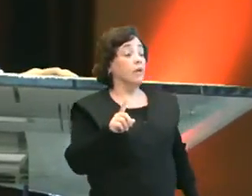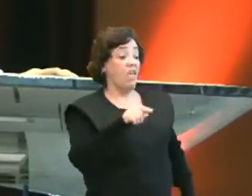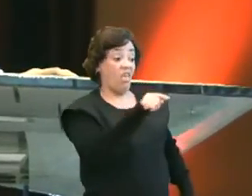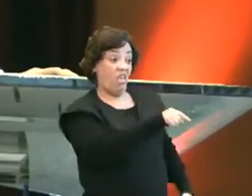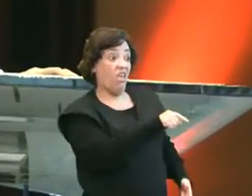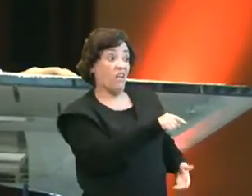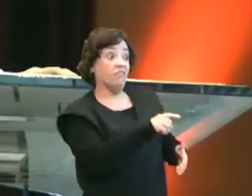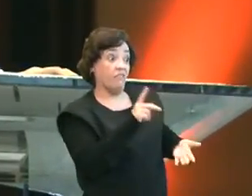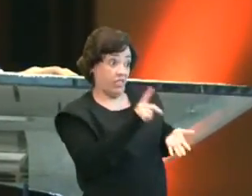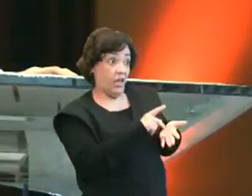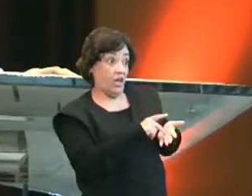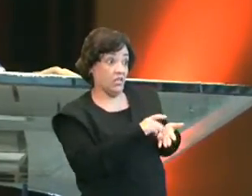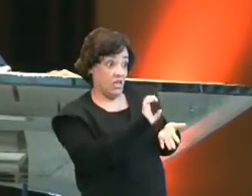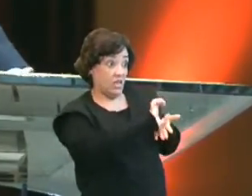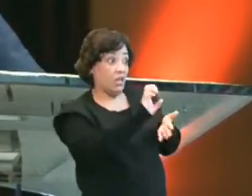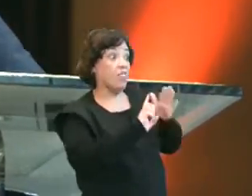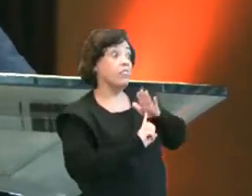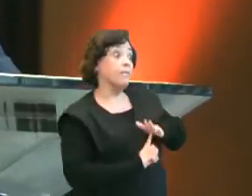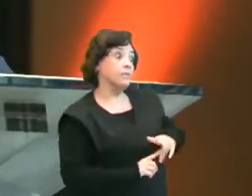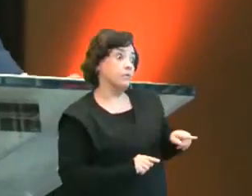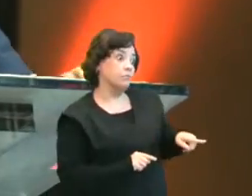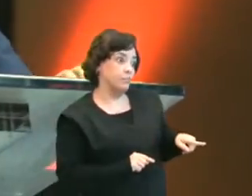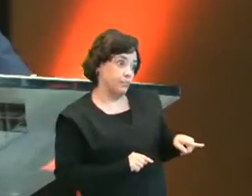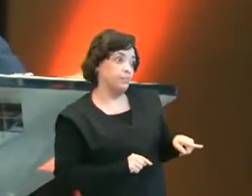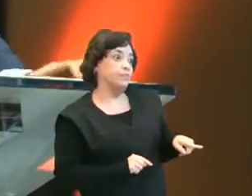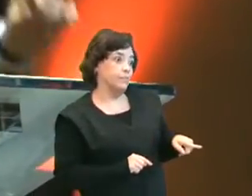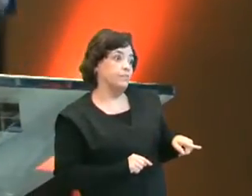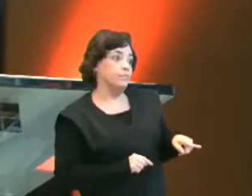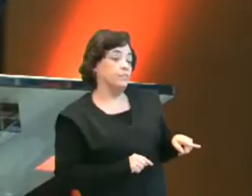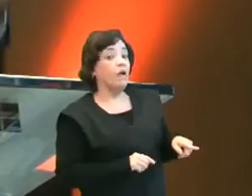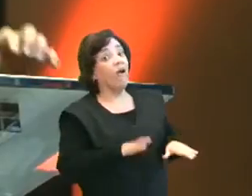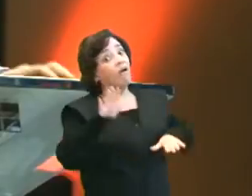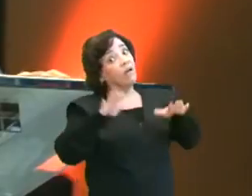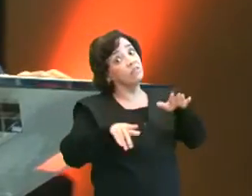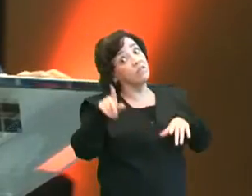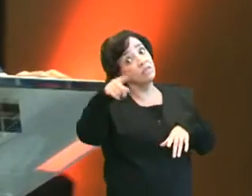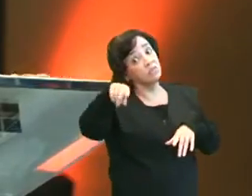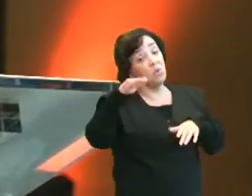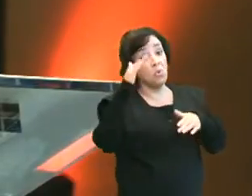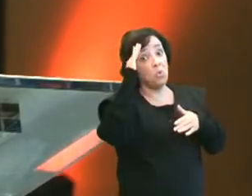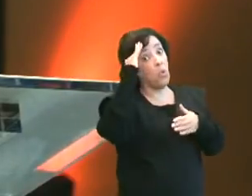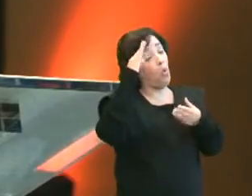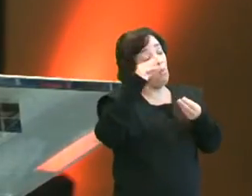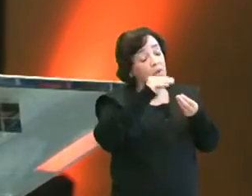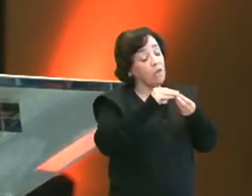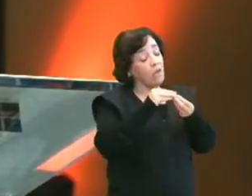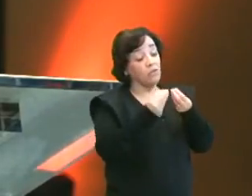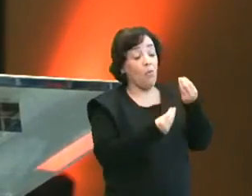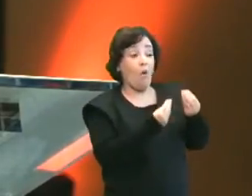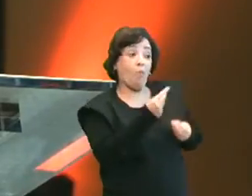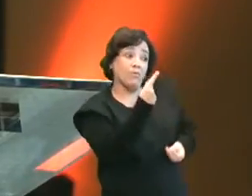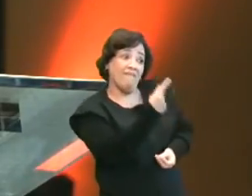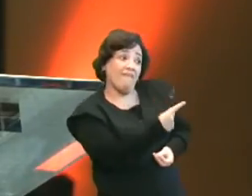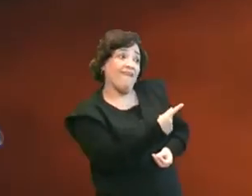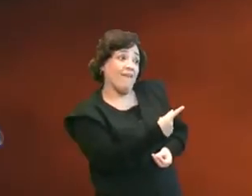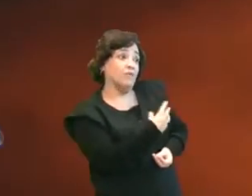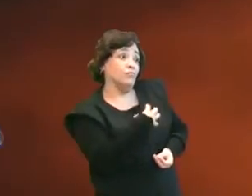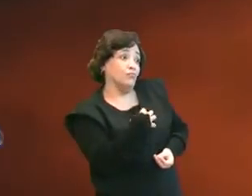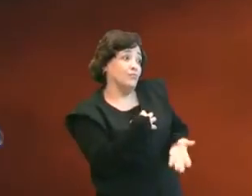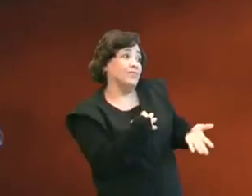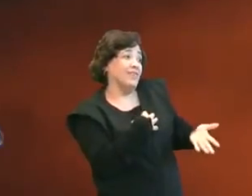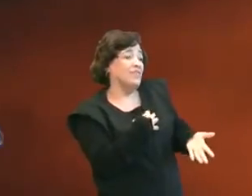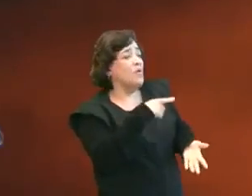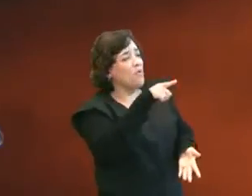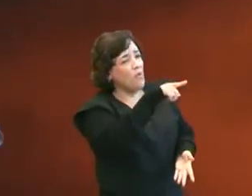Elias, mas talvez como pastor eu consiga entender um pouquinho. Você pode imaginar